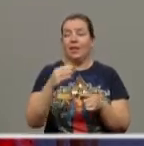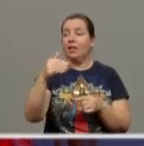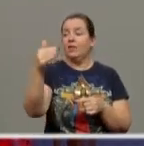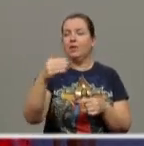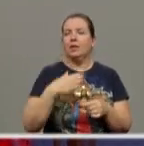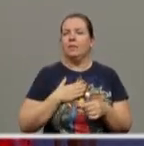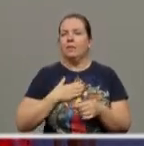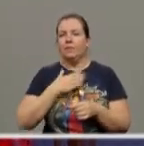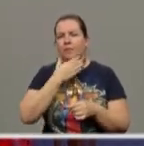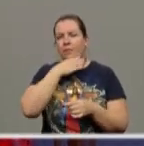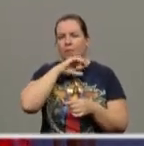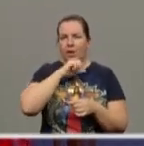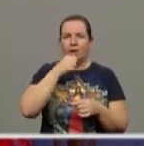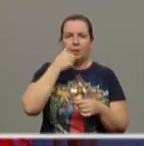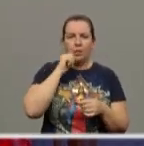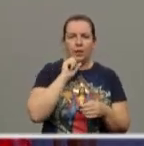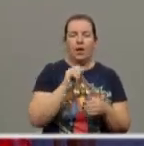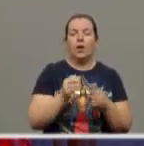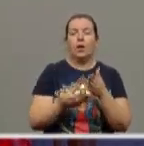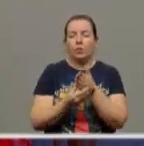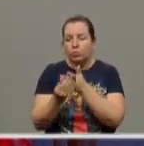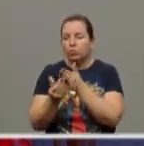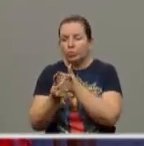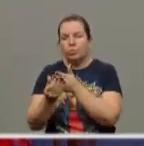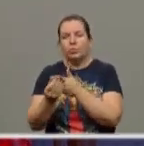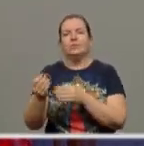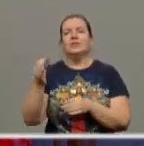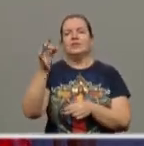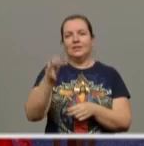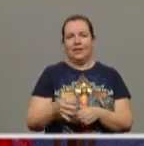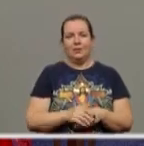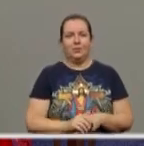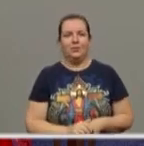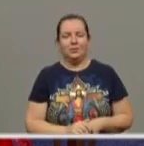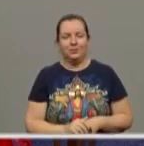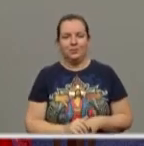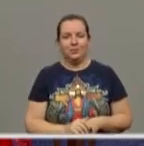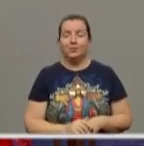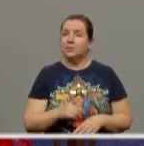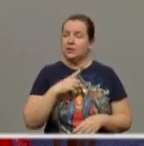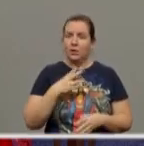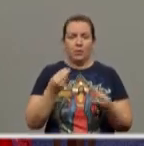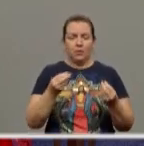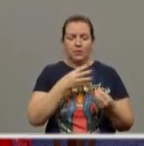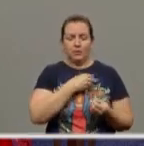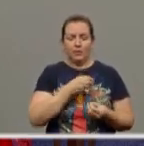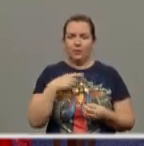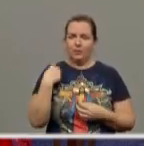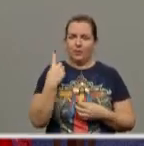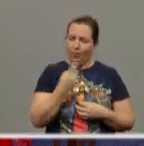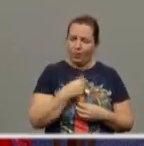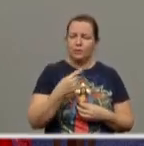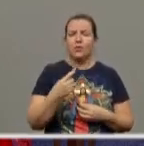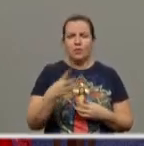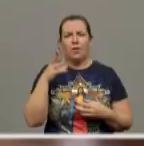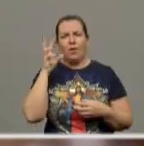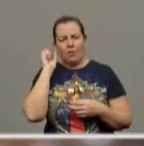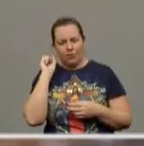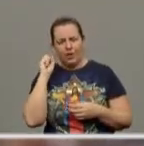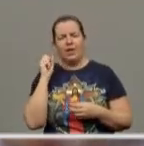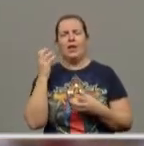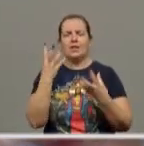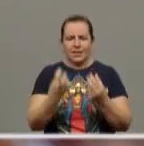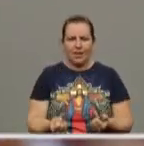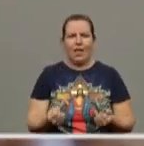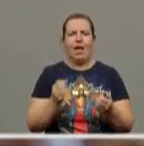meu pai, minha mãe, até que falou sobre isso. Né? E muitos desses filhos vão ouvir. Vão ouvir. Então